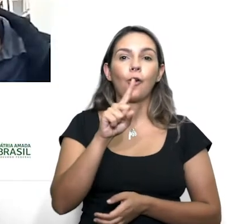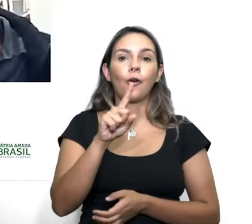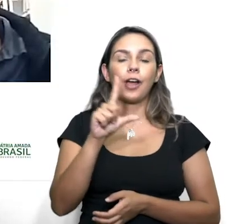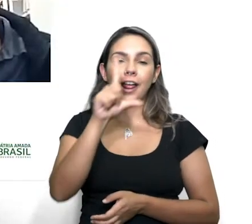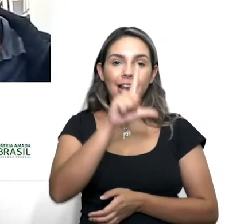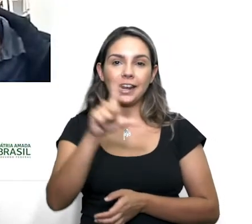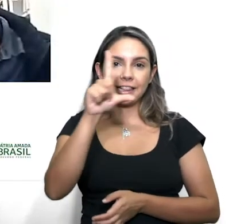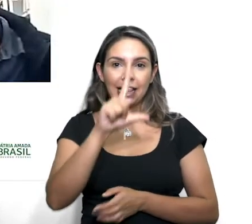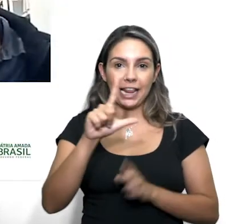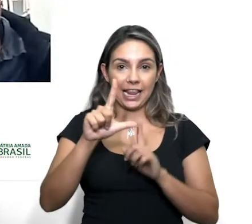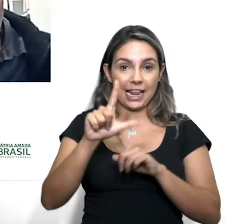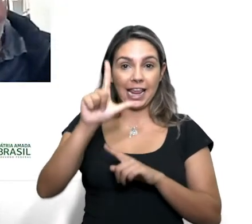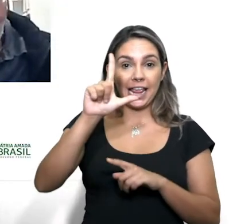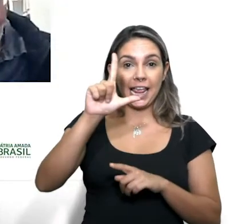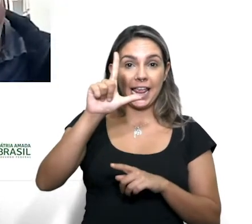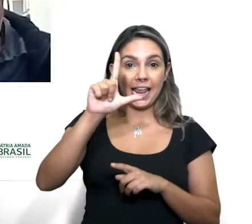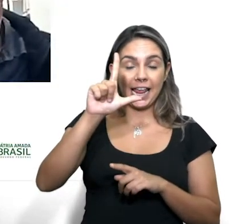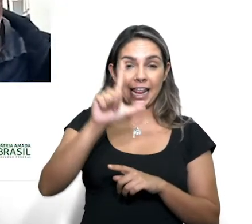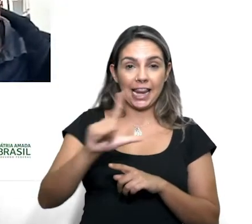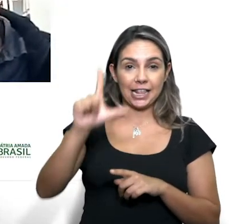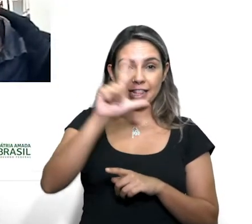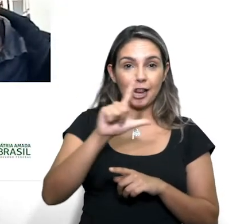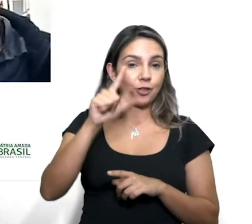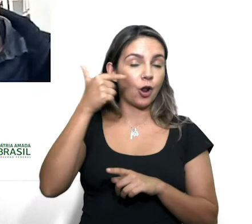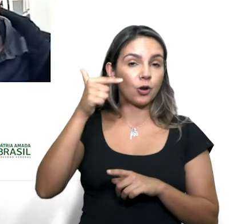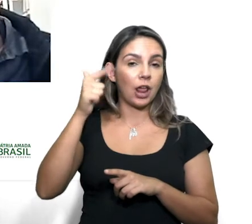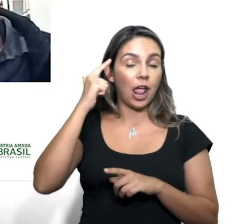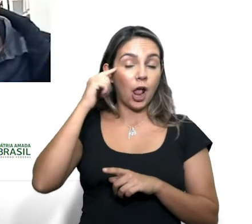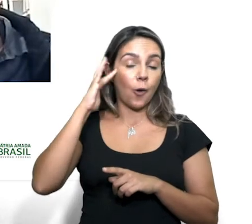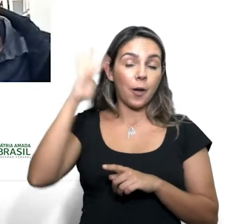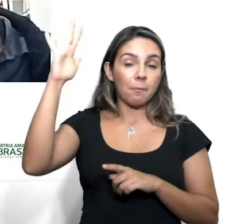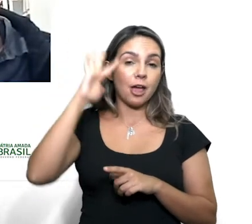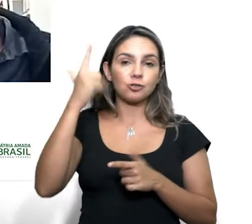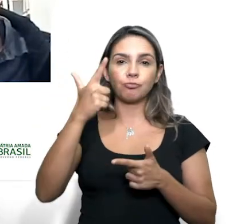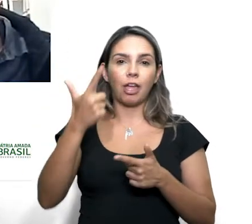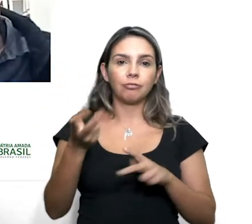Nesse aspecto, o imaginário não tem lockdown, não é?